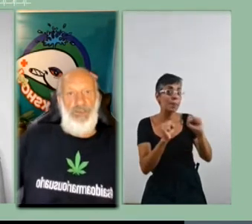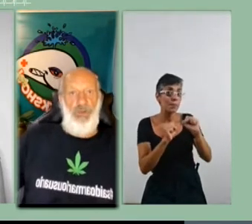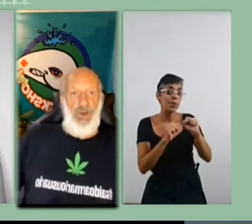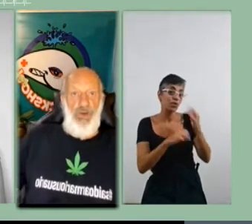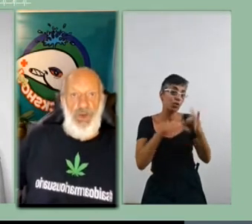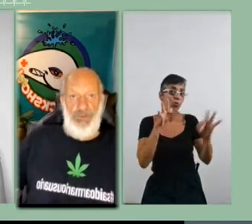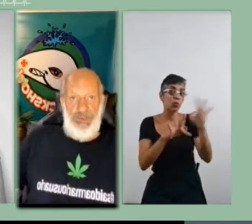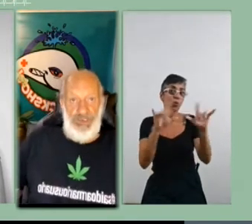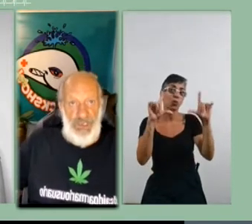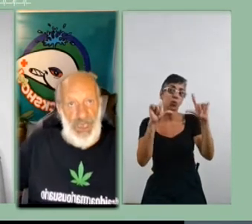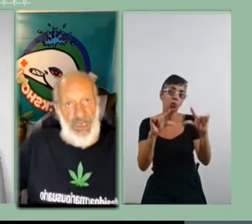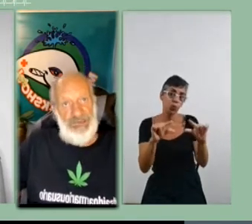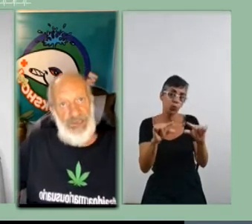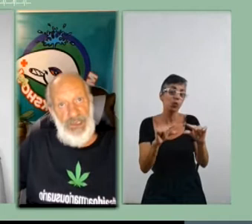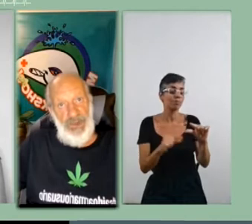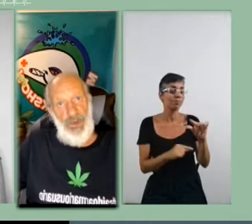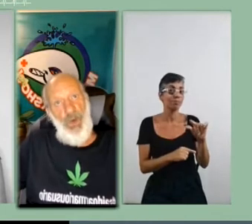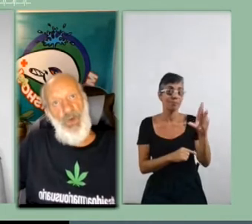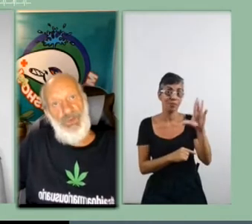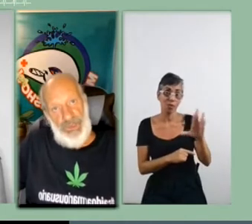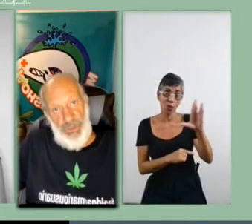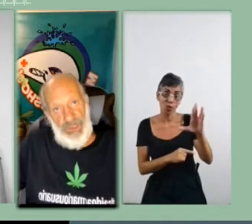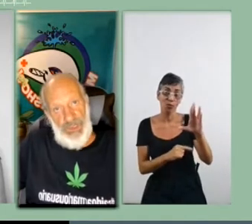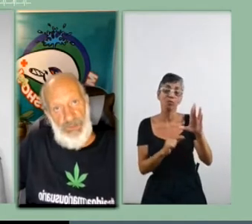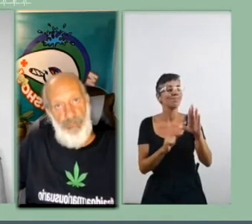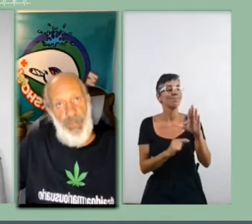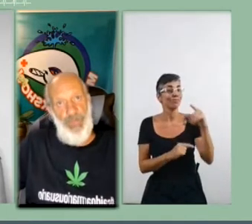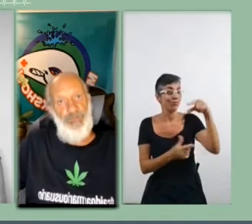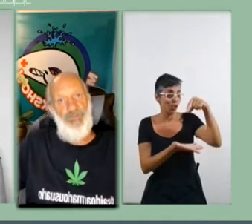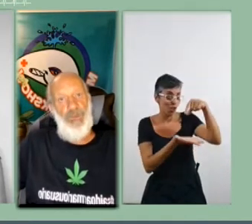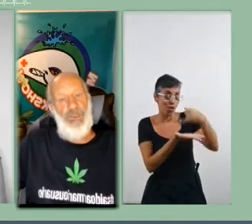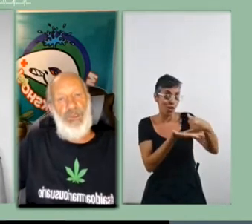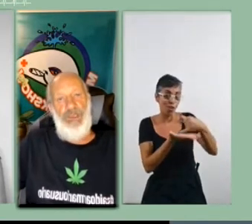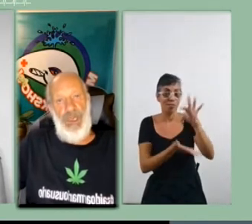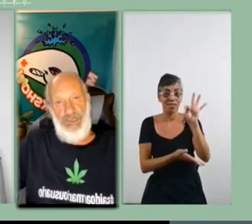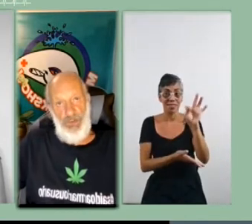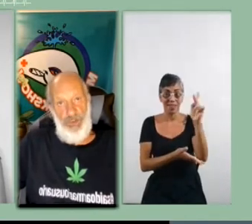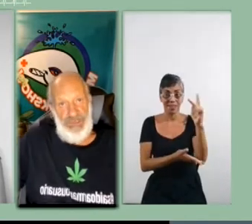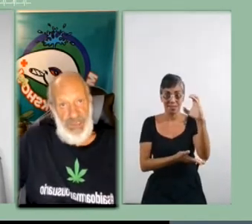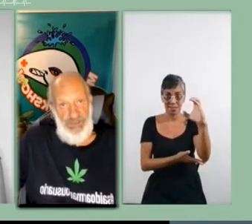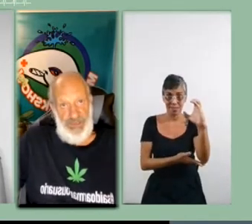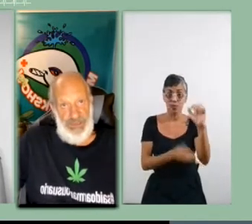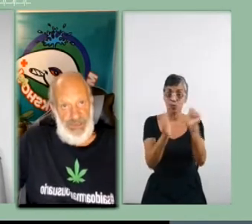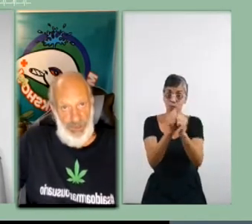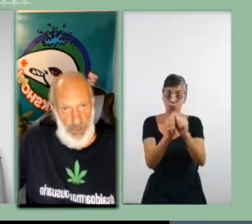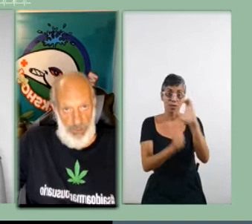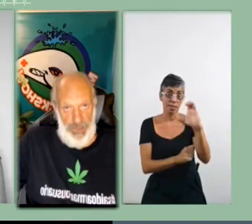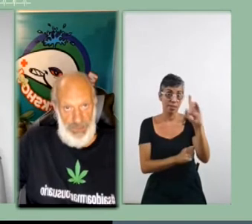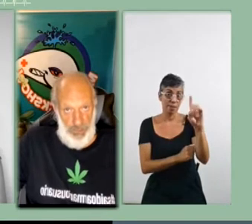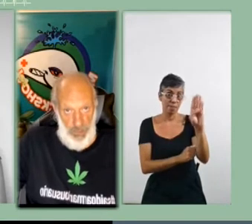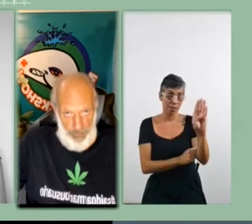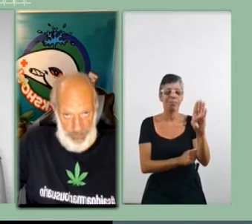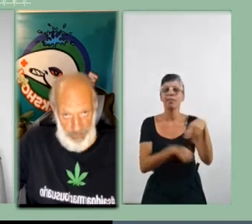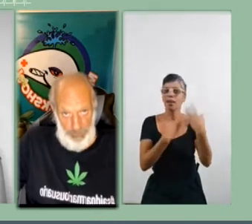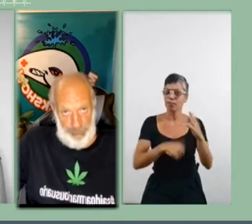tem que tomar um óleo de THC com CBD. E aí eu comecei a fazer esse óleo. Aprendi